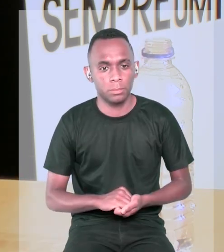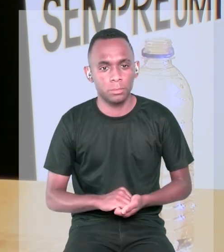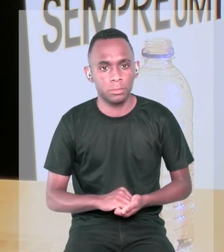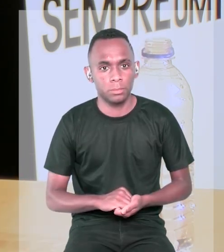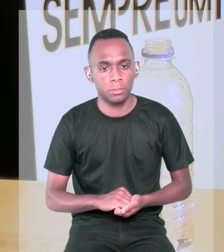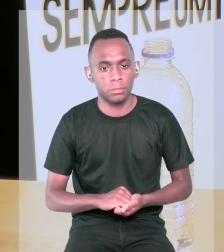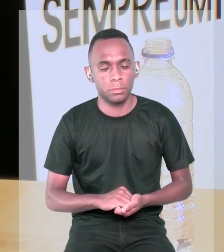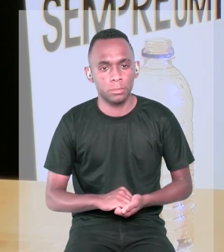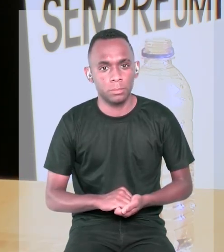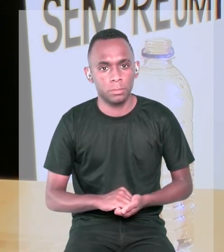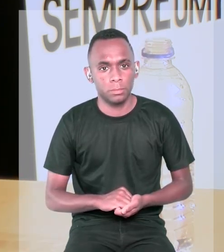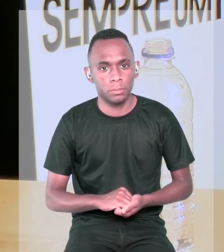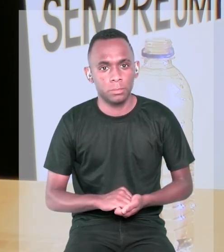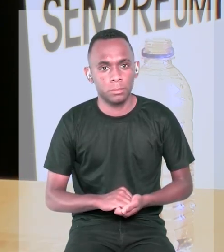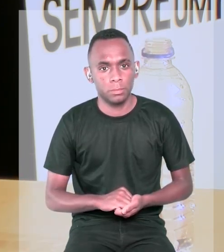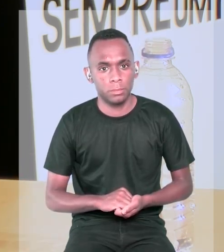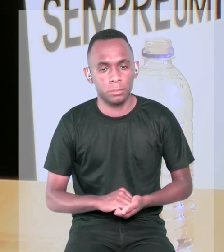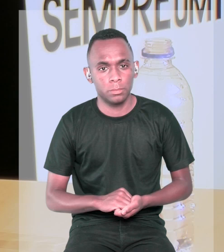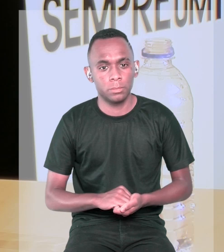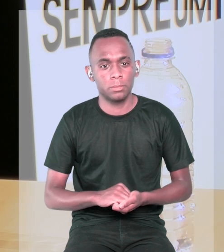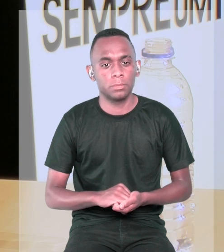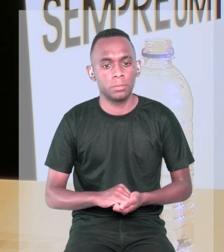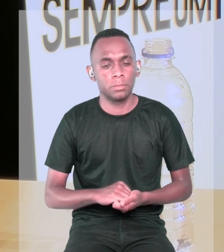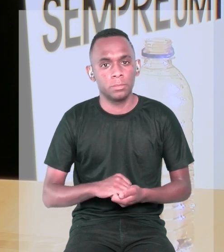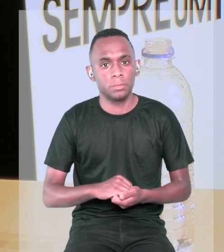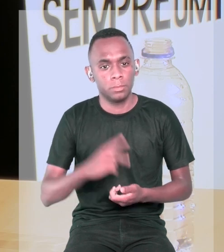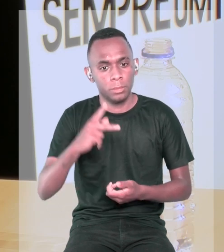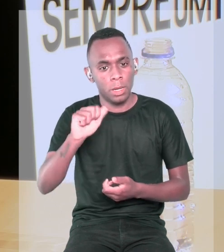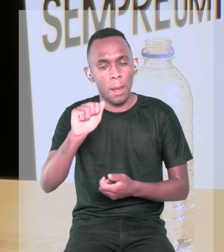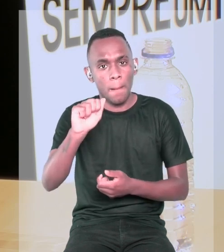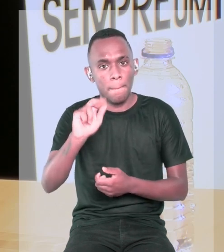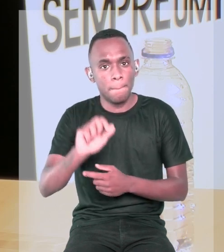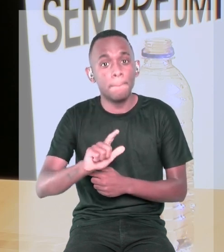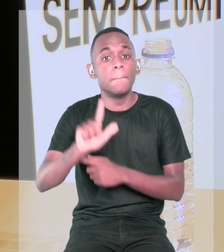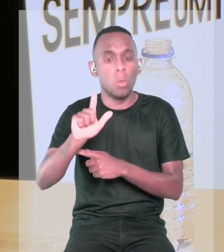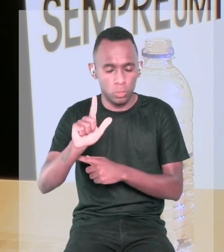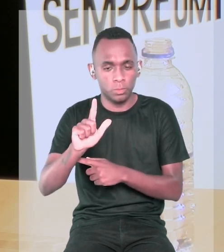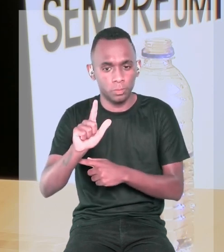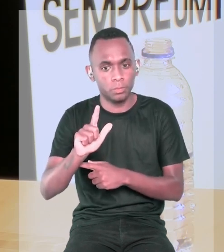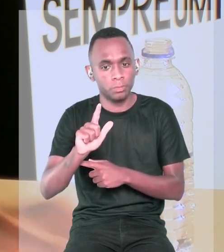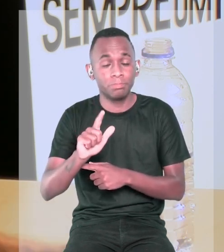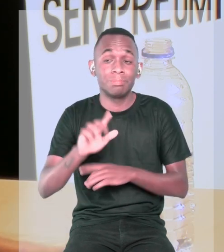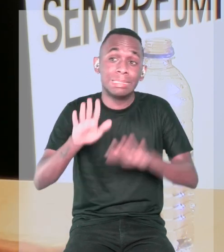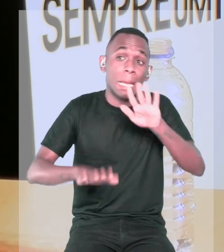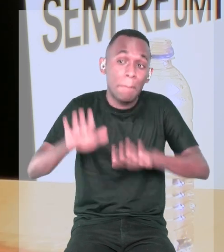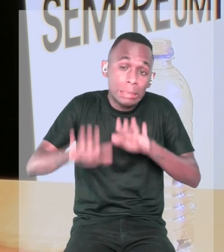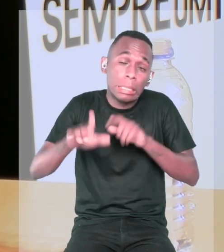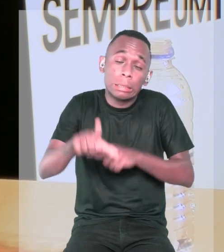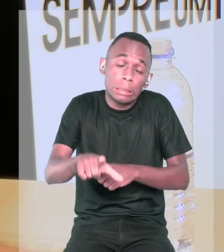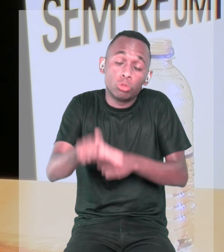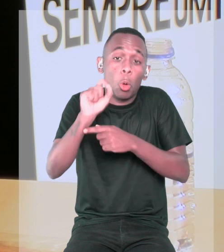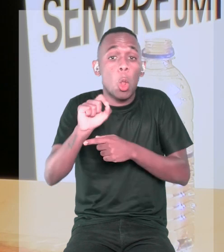Paul Preciado talvez escolhesse, caso a vida fosse ficar assim, o mesmo destino